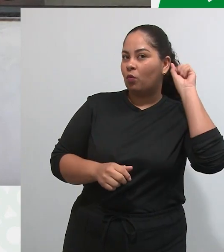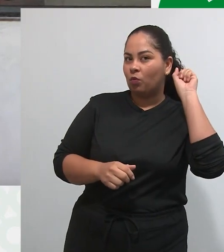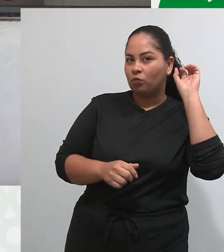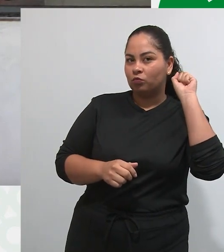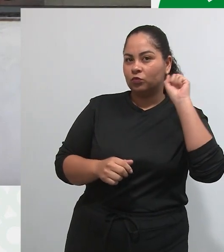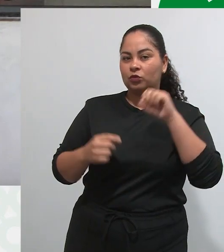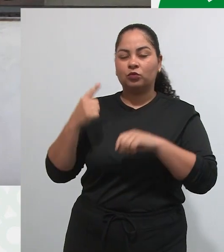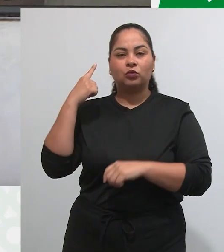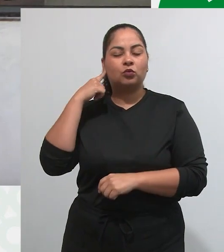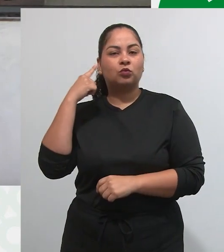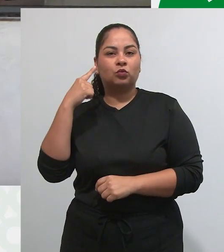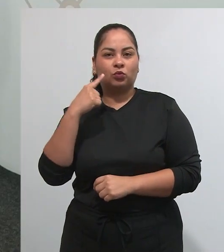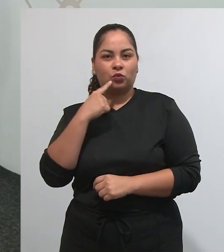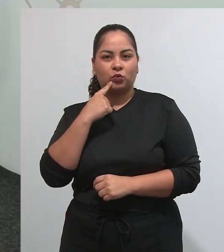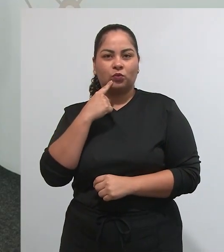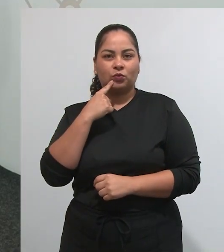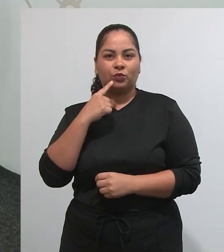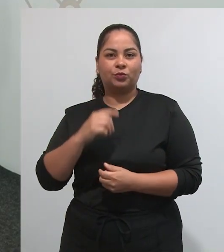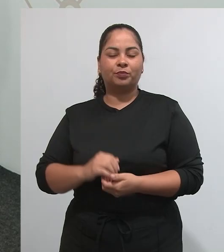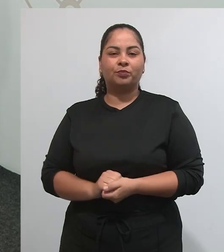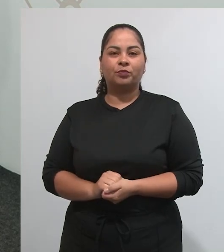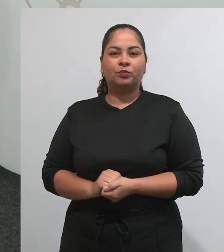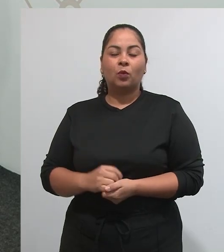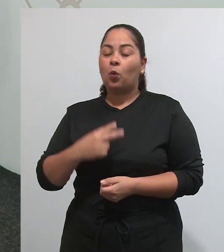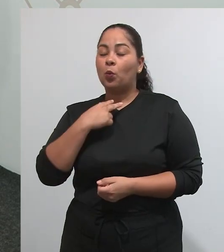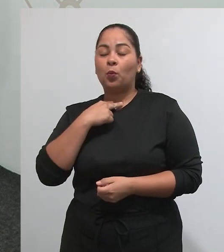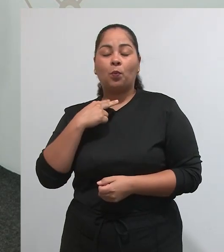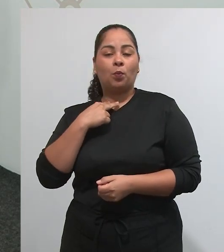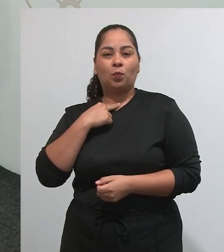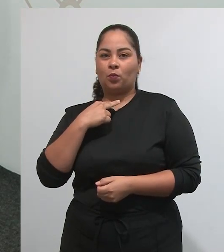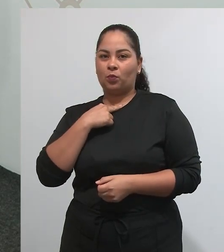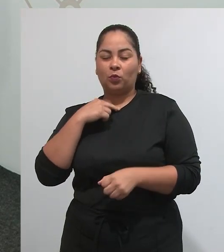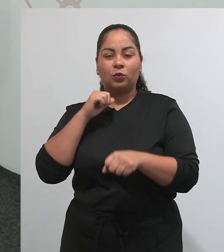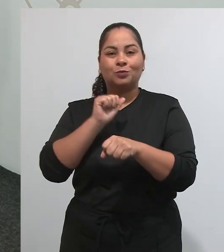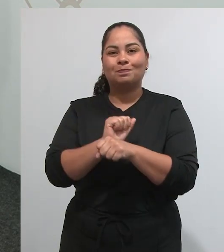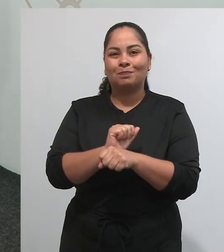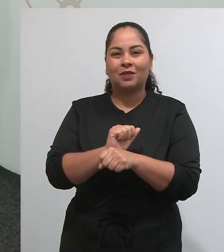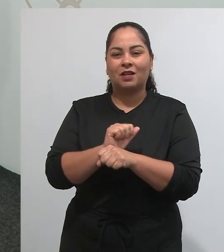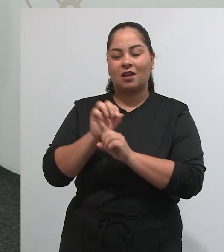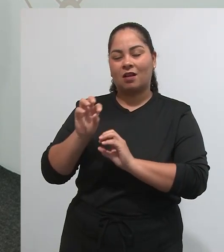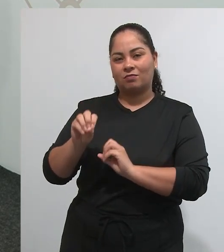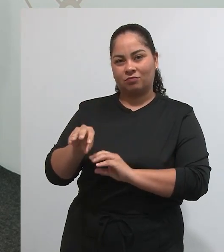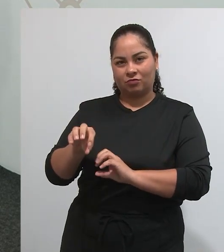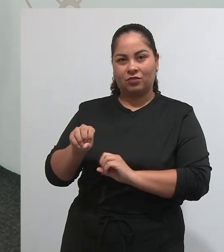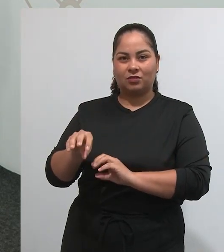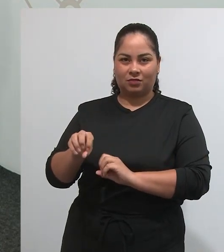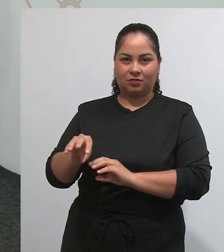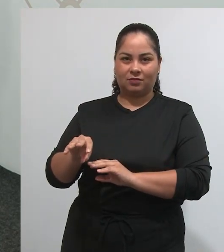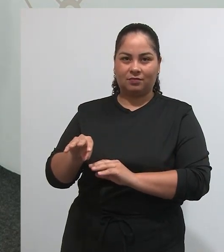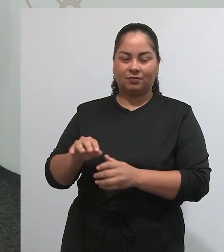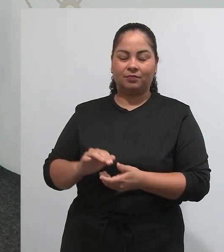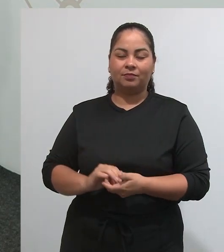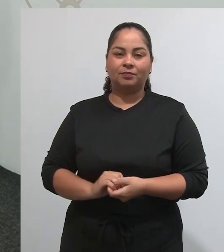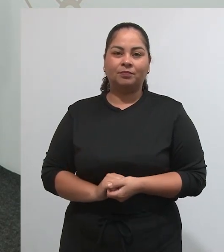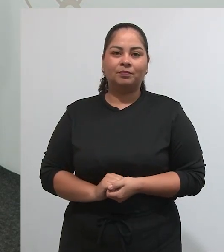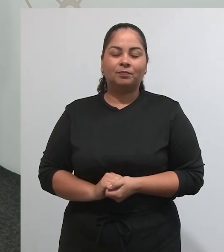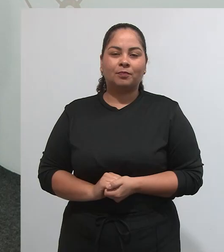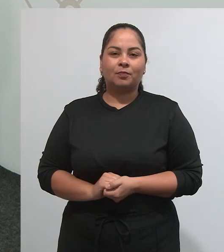junto. Isso é muito bom. A educação não para, a nossa história não para. Nós paramos,